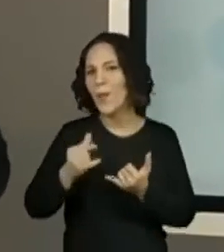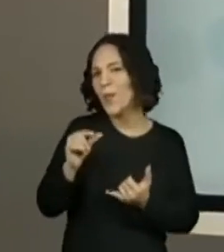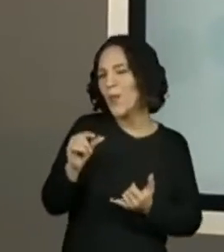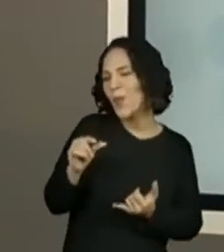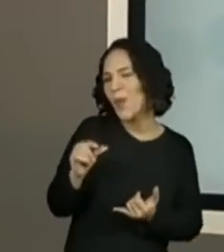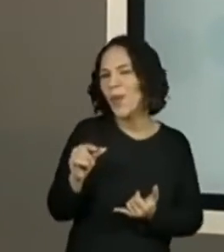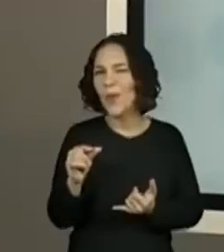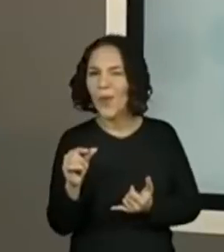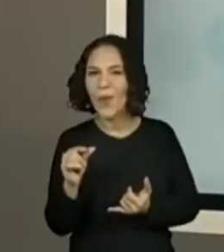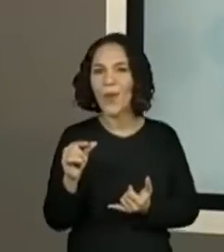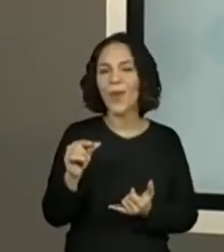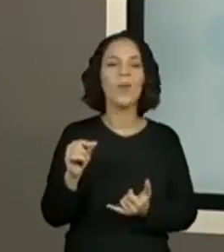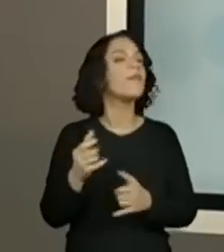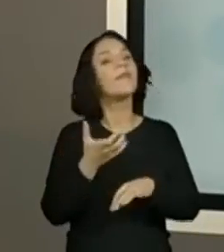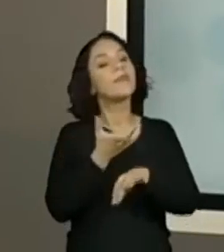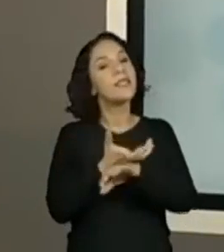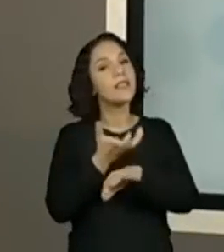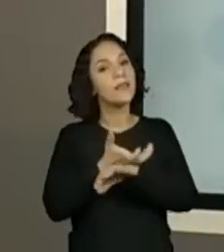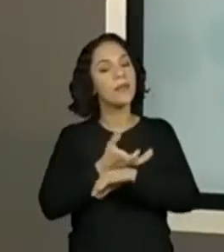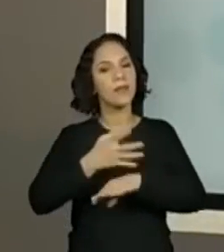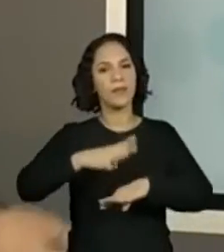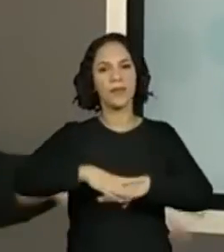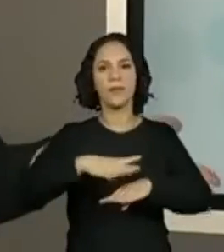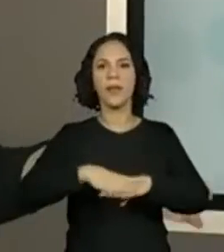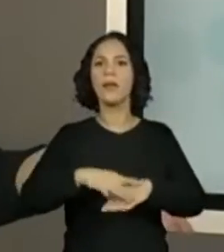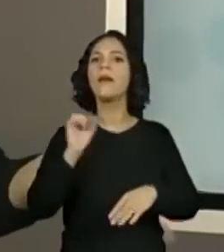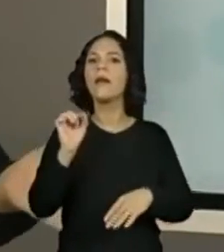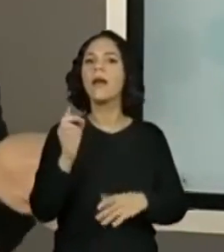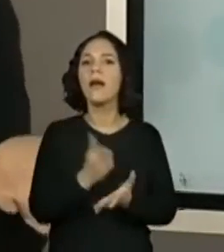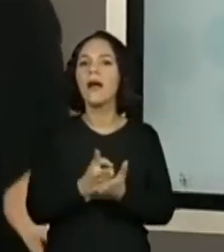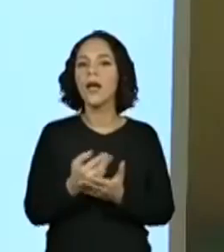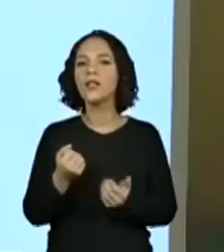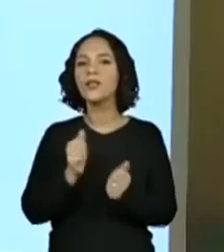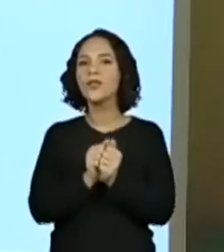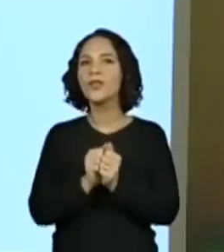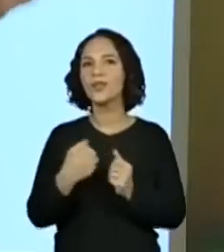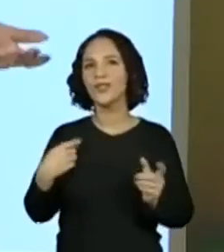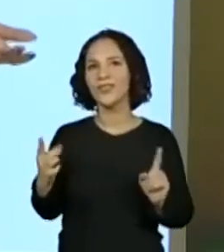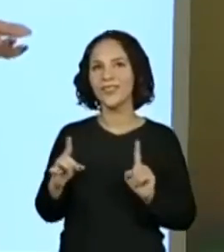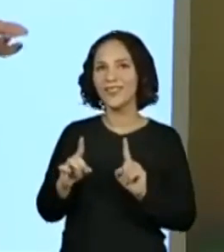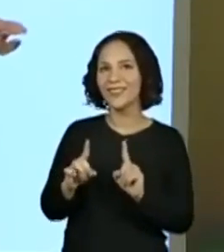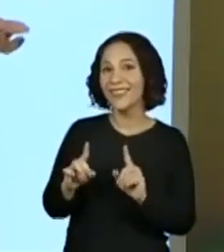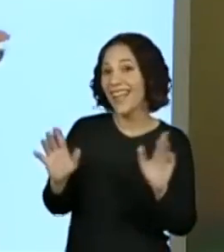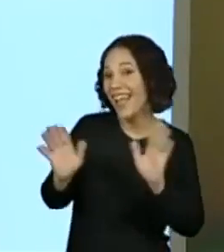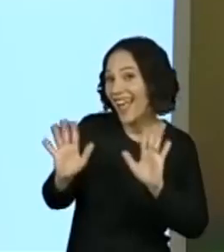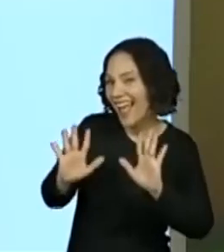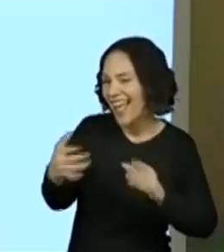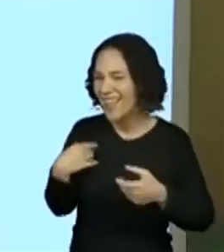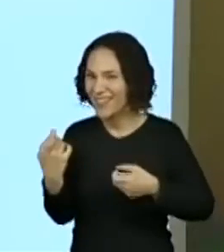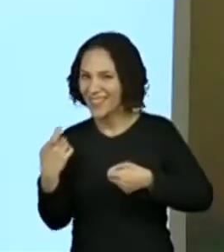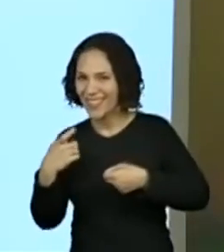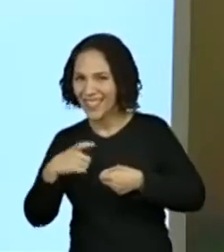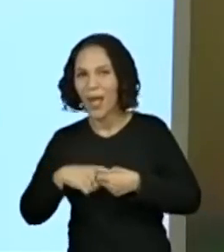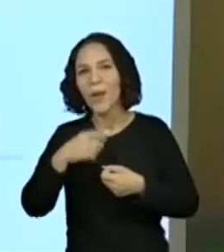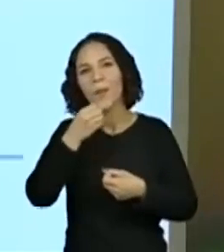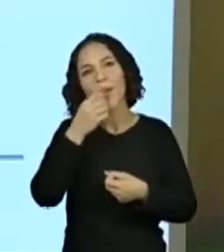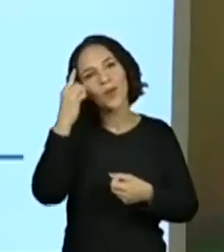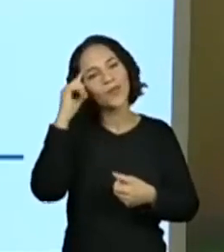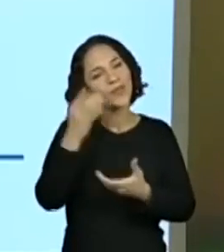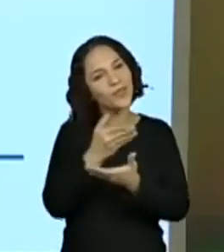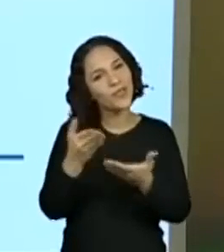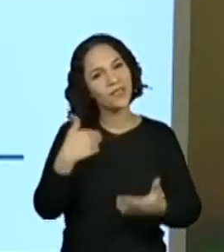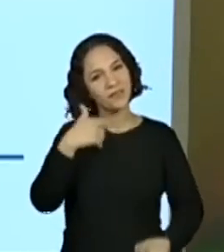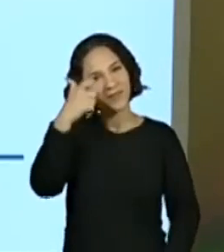ali junto com a disciplina de matemática, quem continua aqui comigo? Voltei de novo. Bom dia, eu sou a